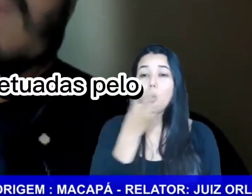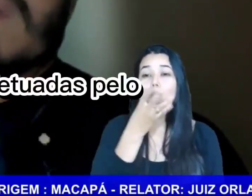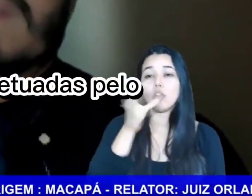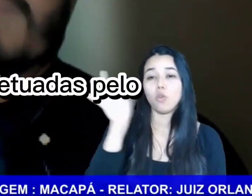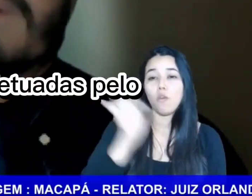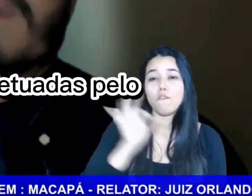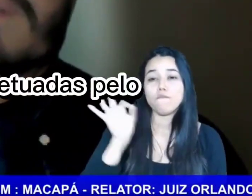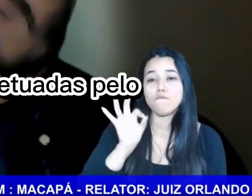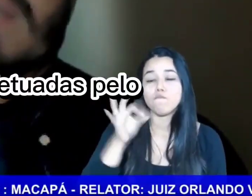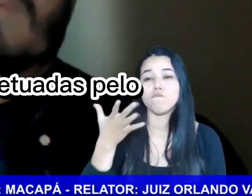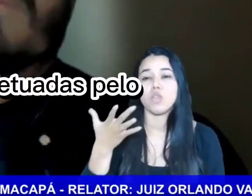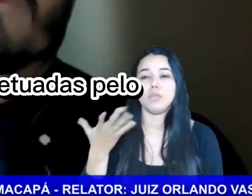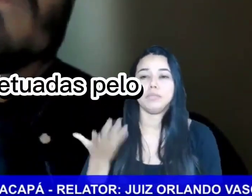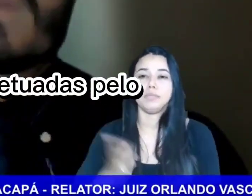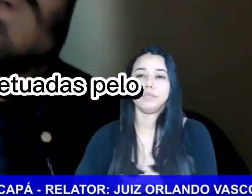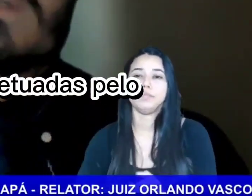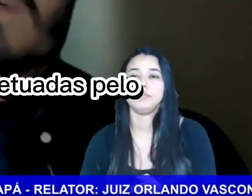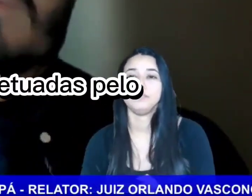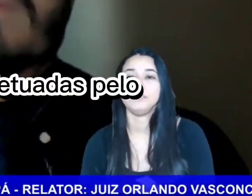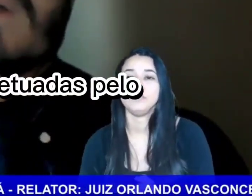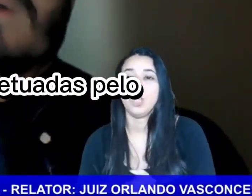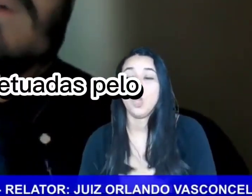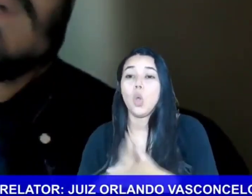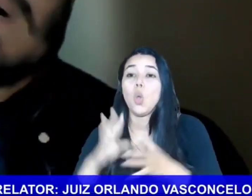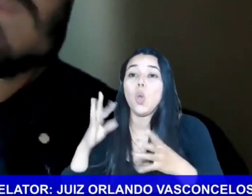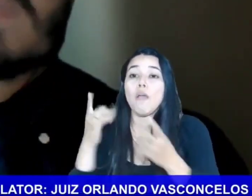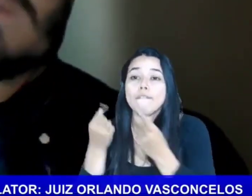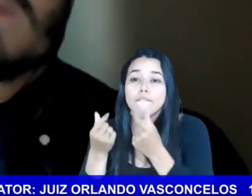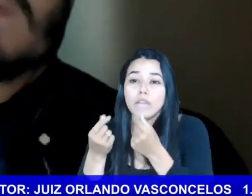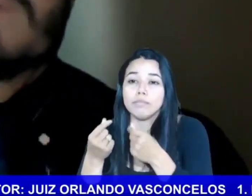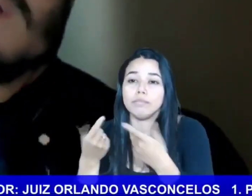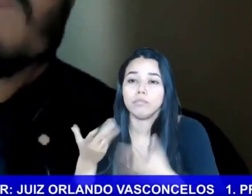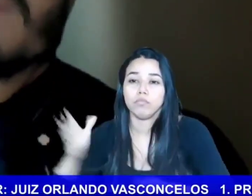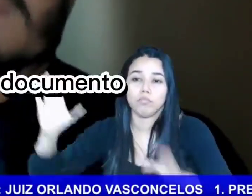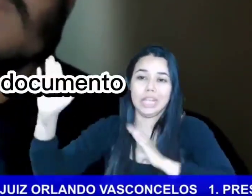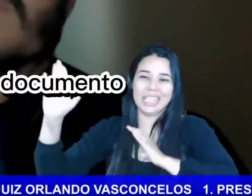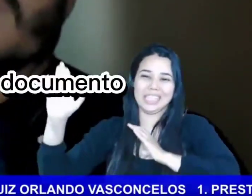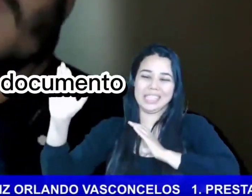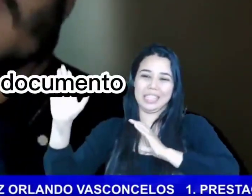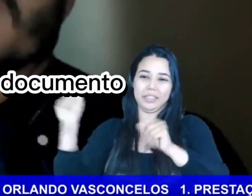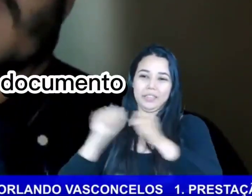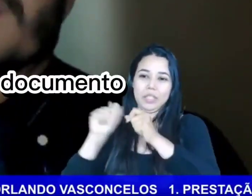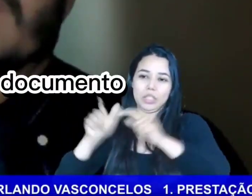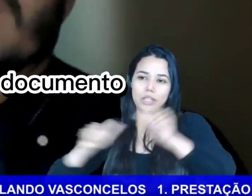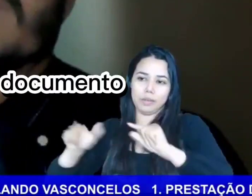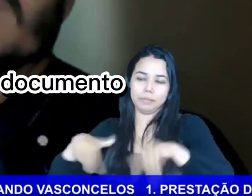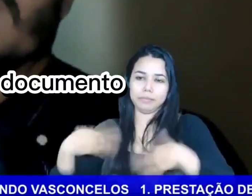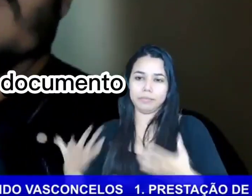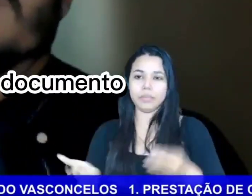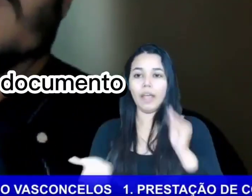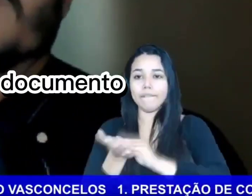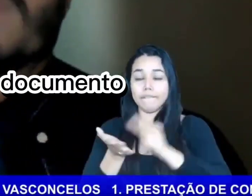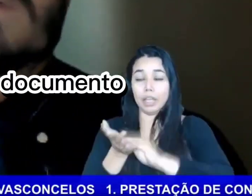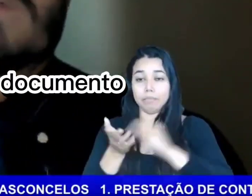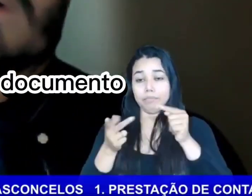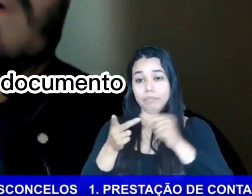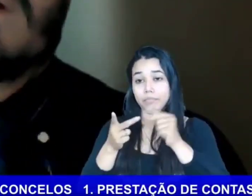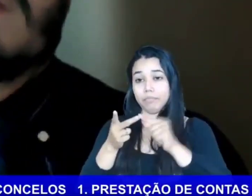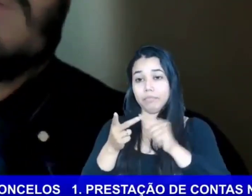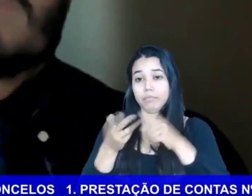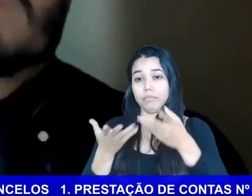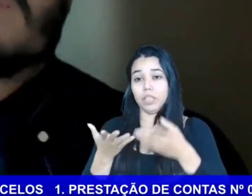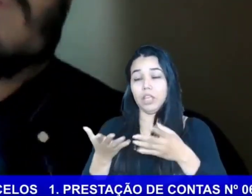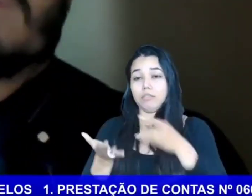4,82% do valor total das despesas efetuadas pelo candidato. E a segunda, a ausência de retificação do documento